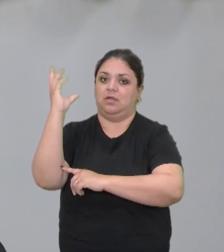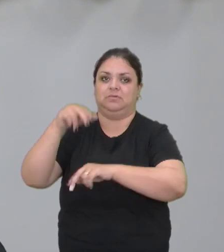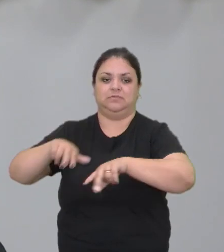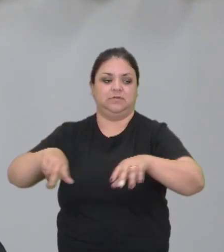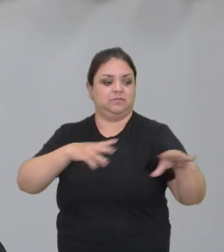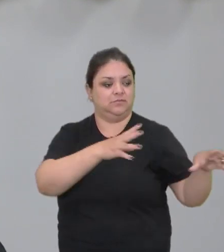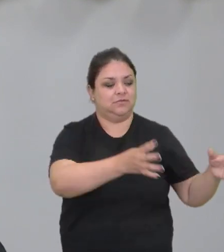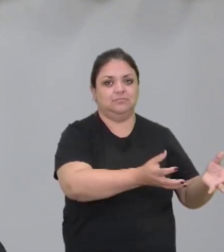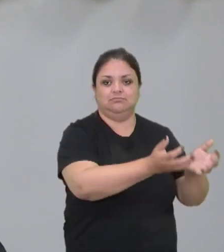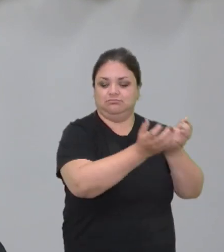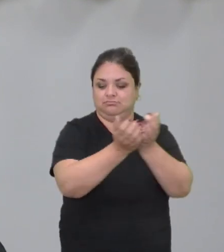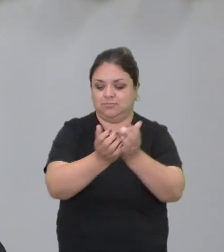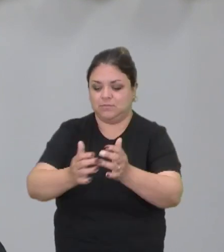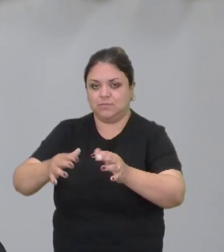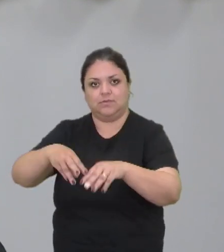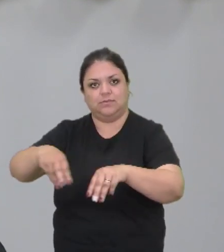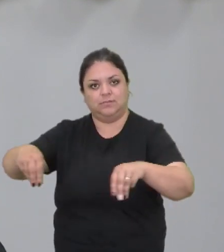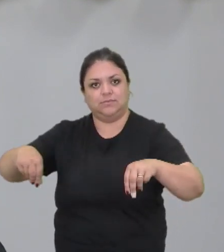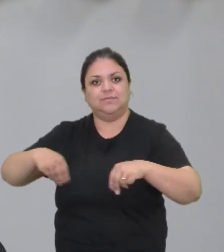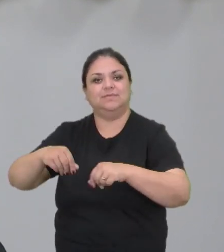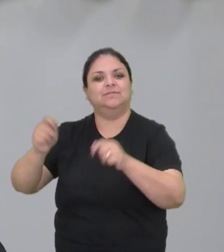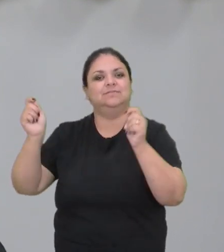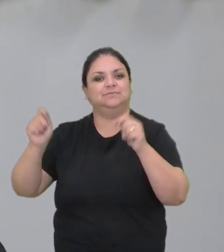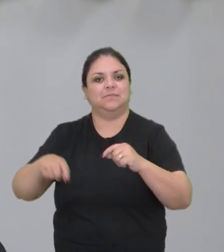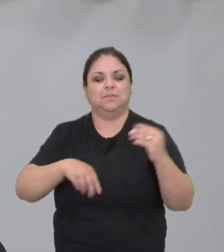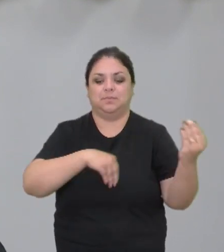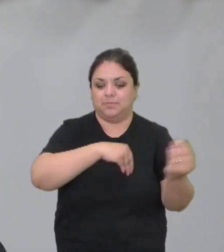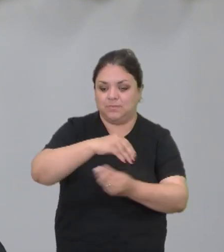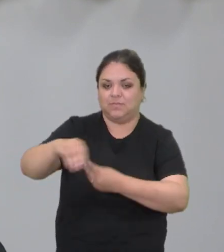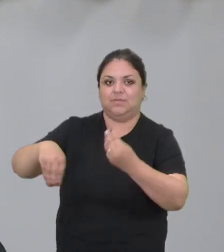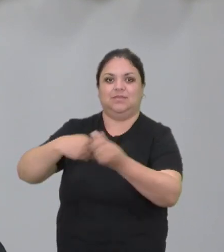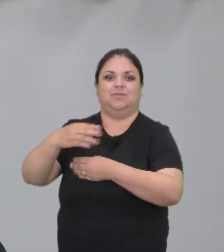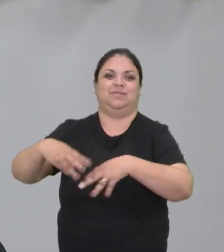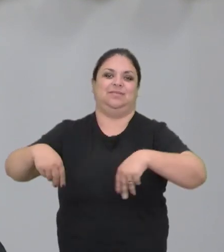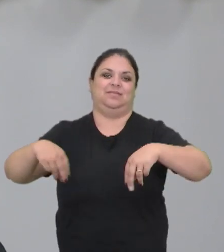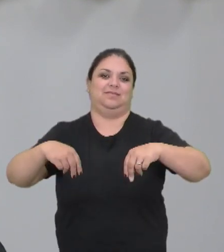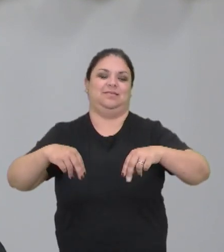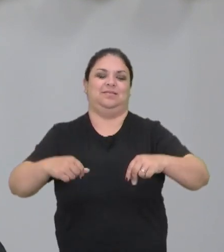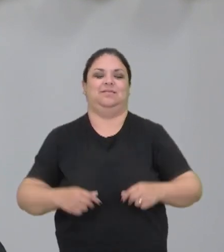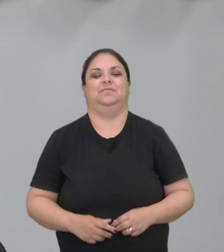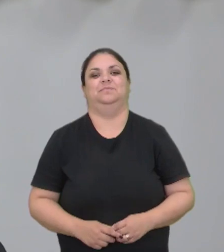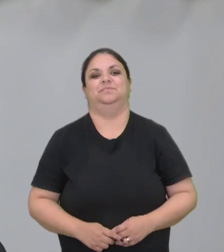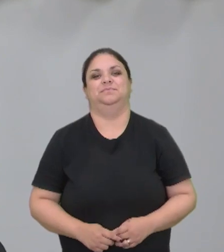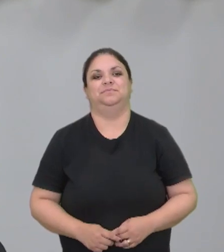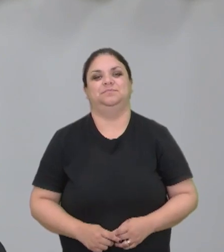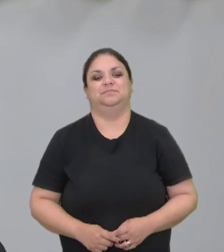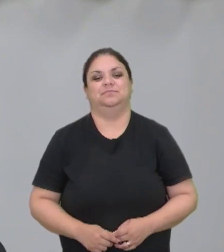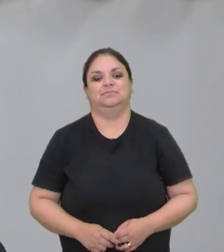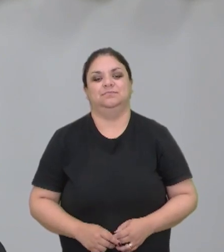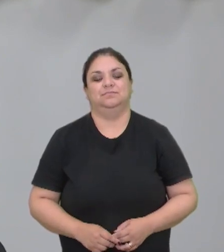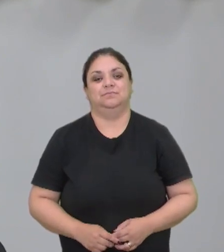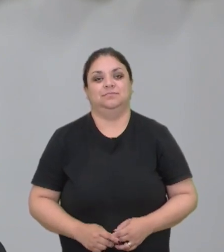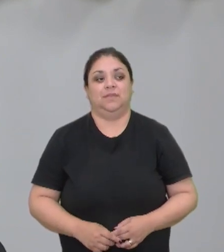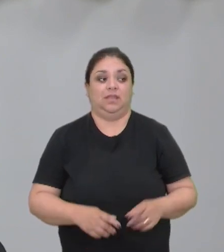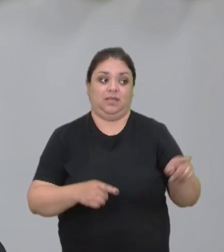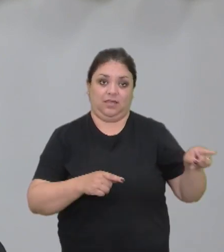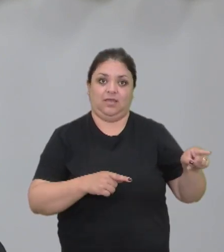ter a reciclagem desses nutrientes. E a gente vai ter aí também, olha, os